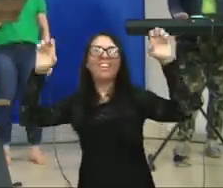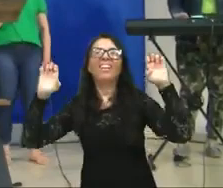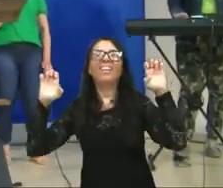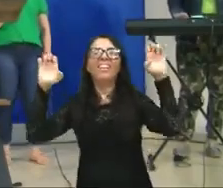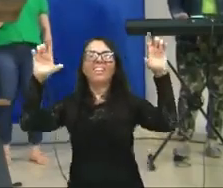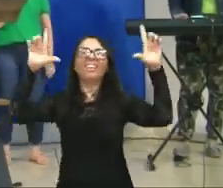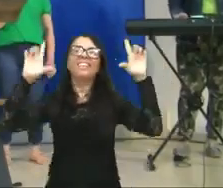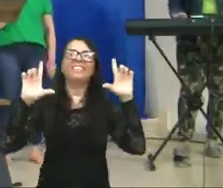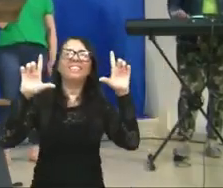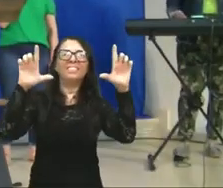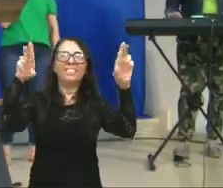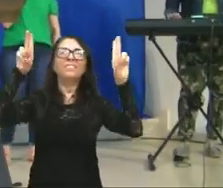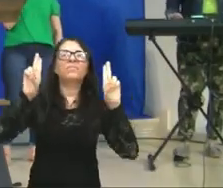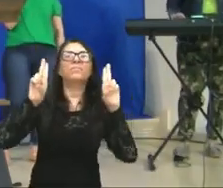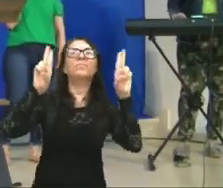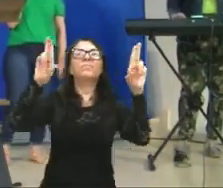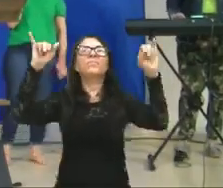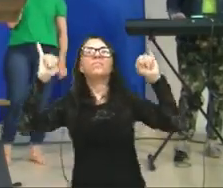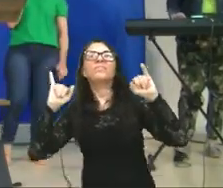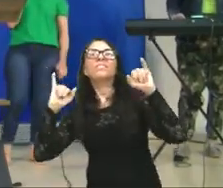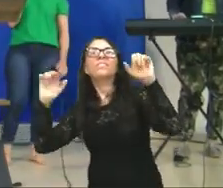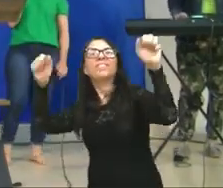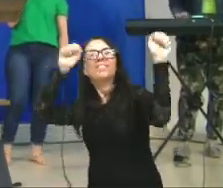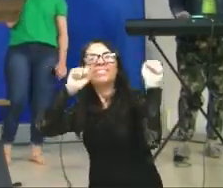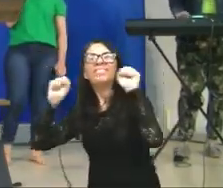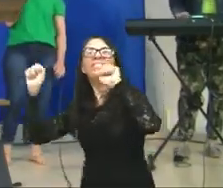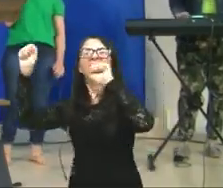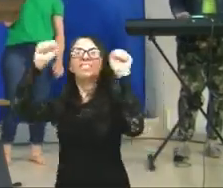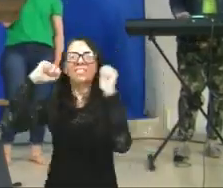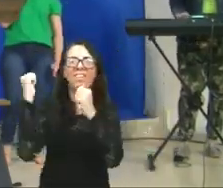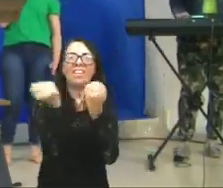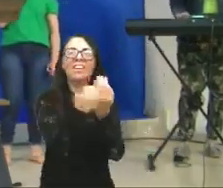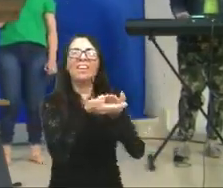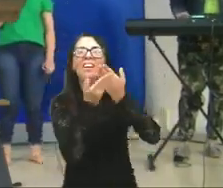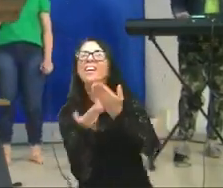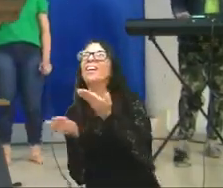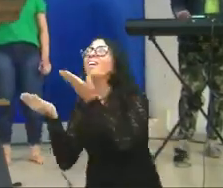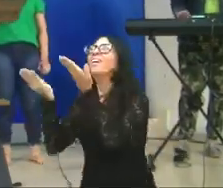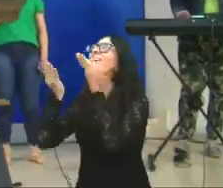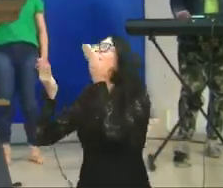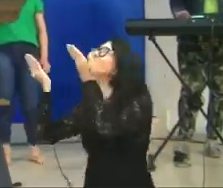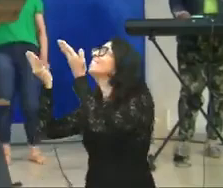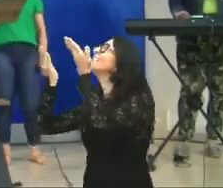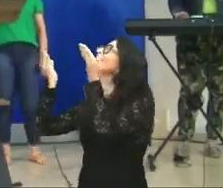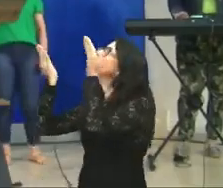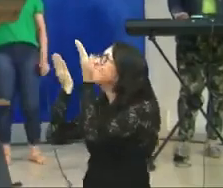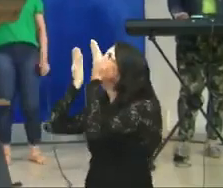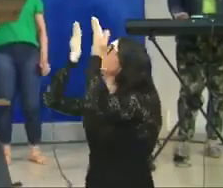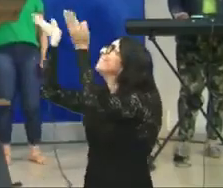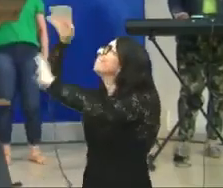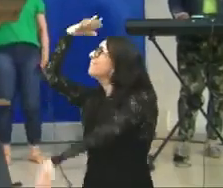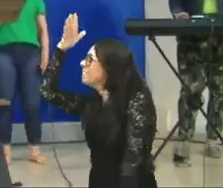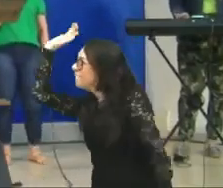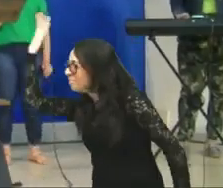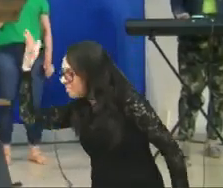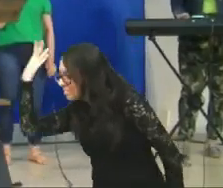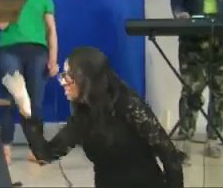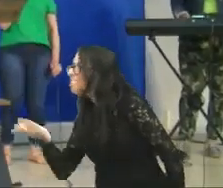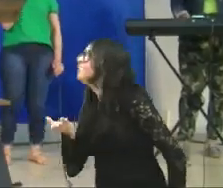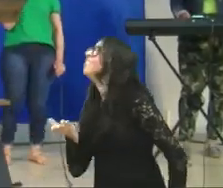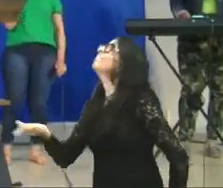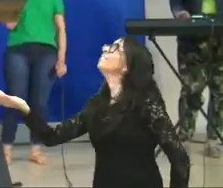Senhor da terra e do céu, aleluia ao Senhor da terra e